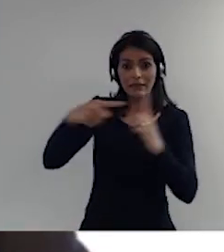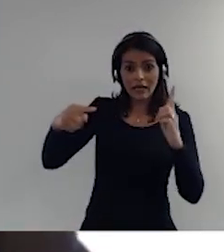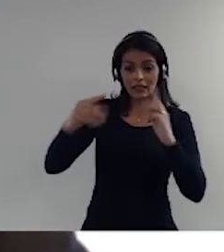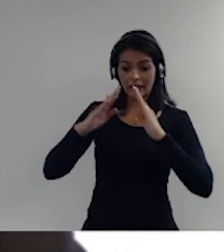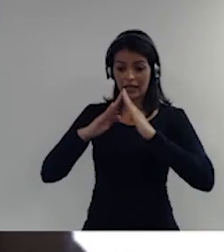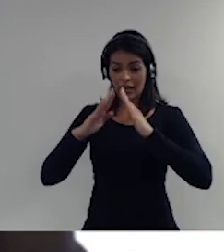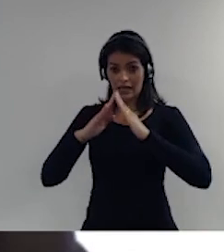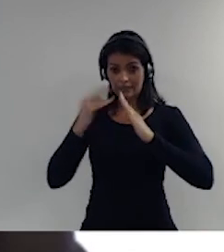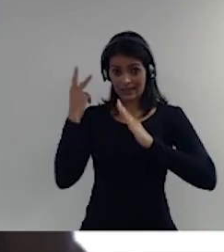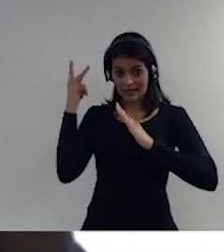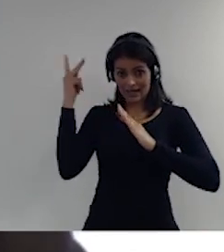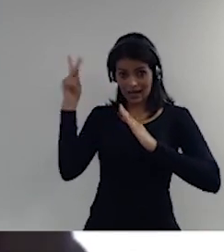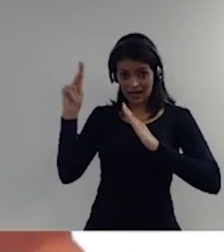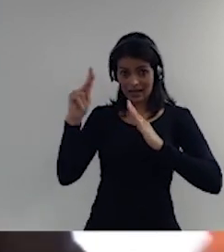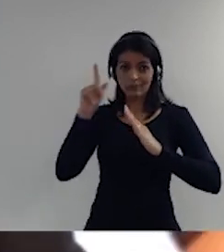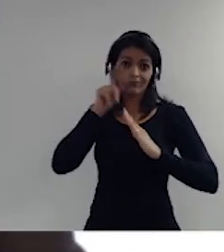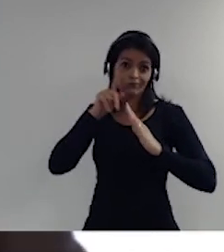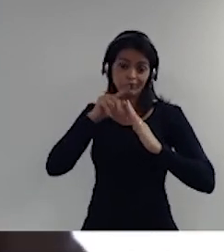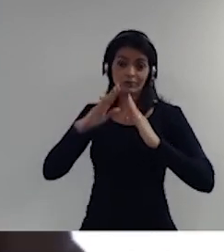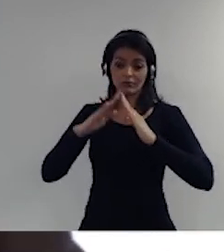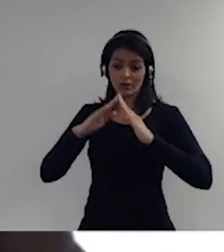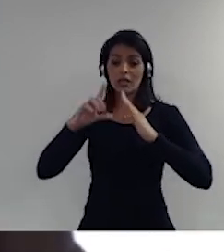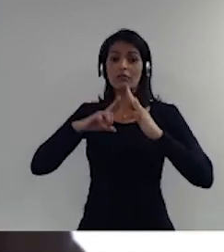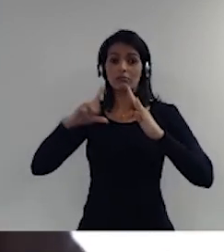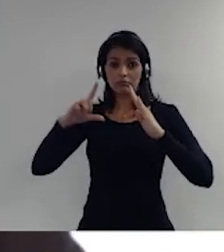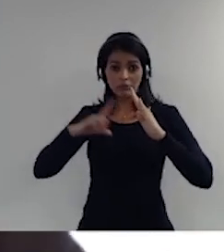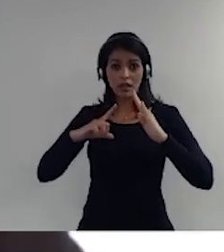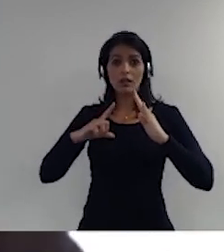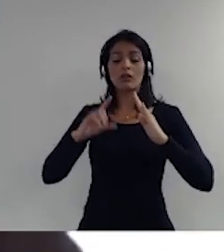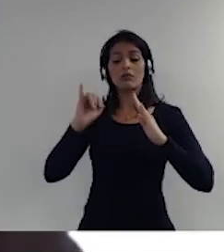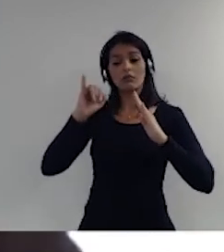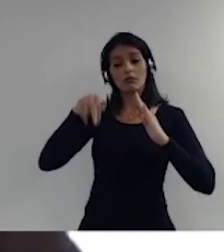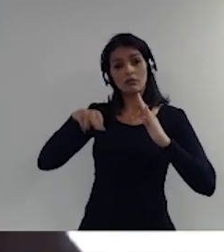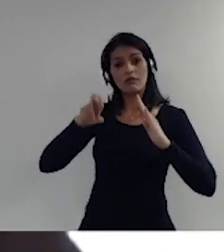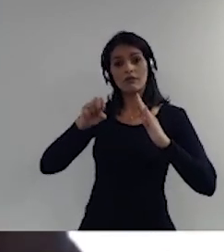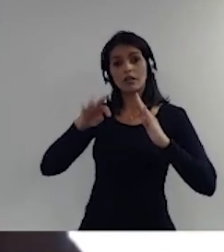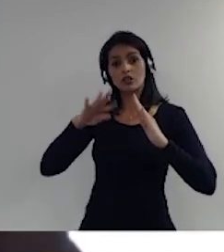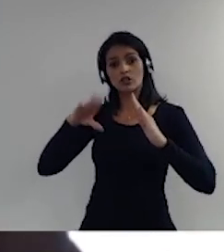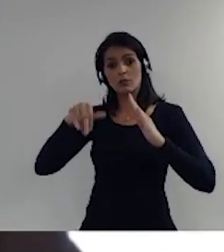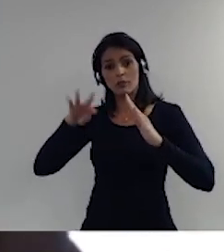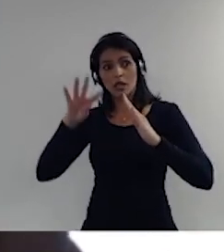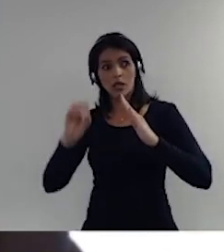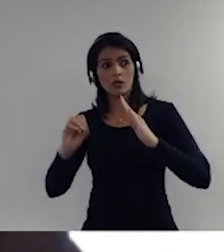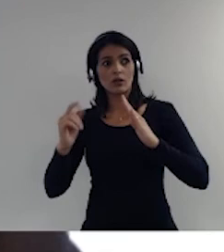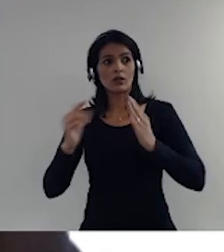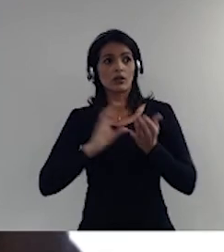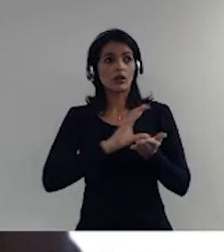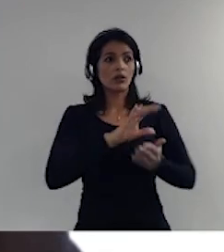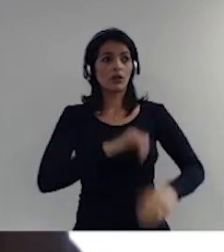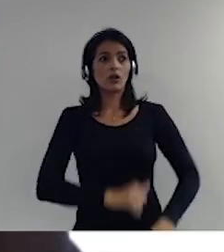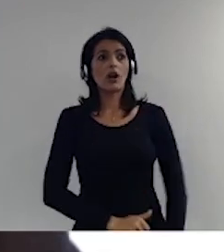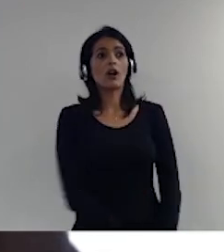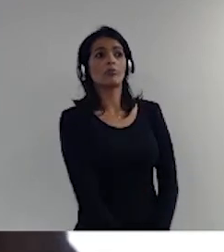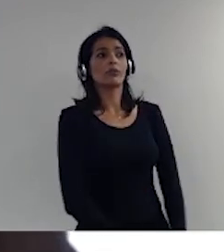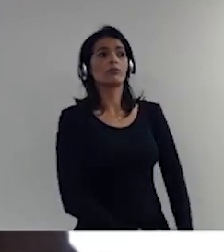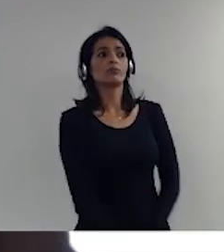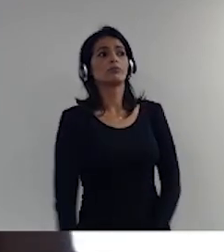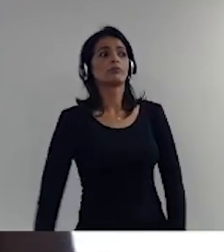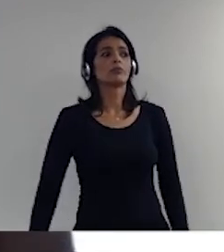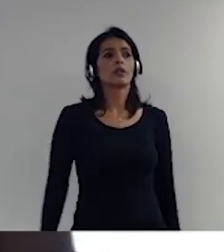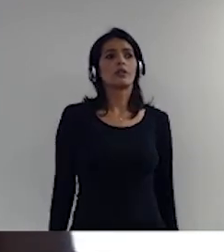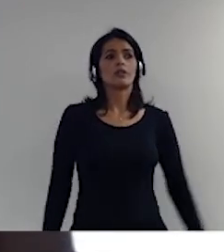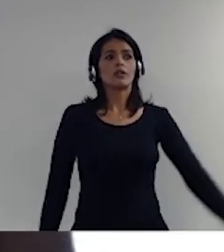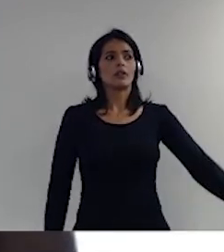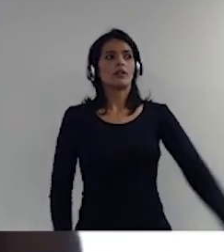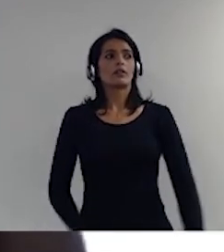lares tem investimentos em mercado de capitais, em produtos do mercado de